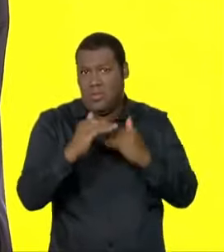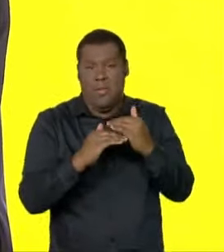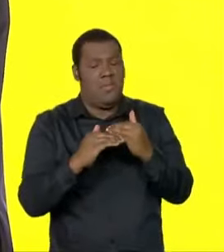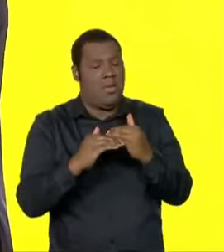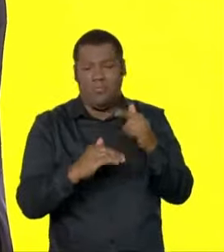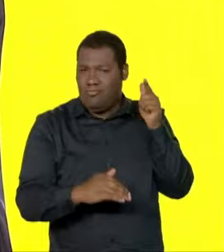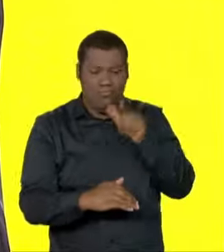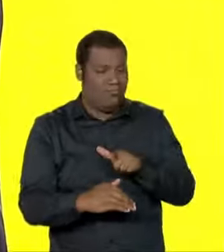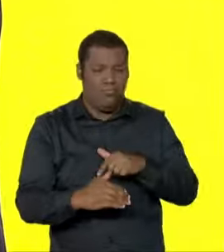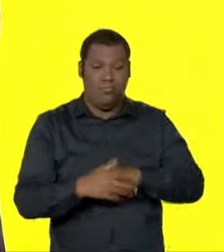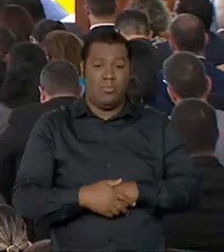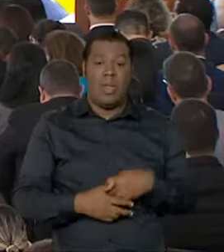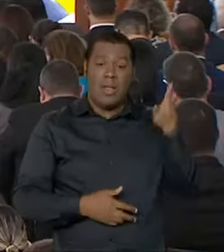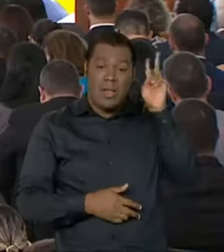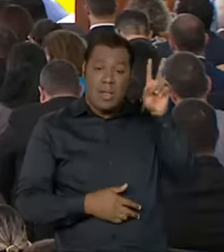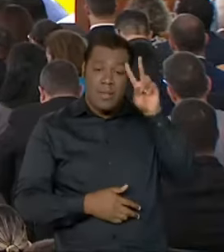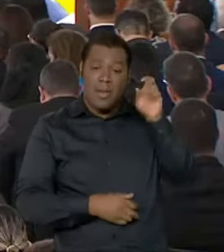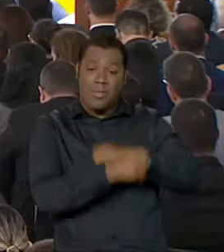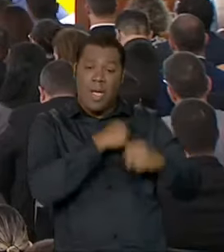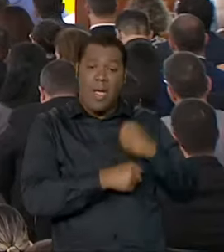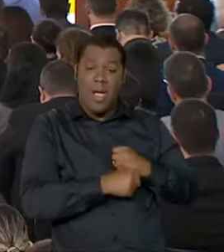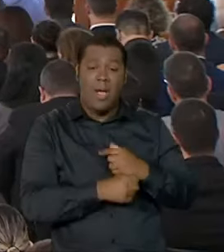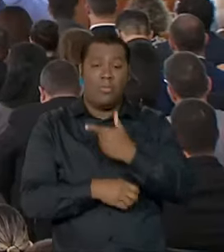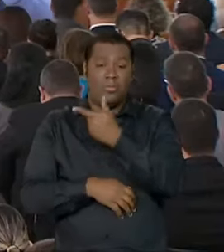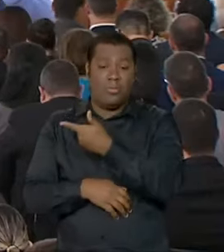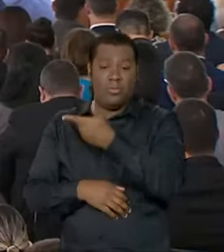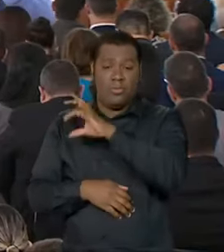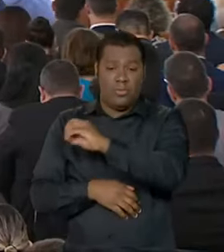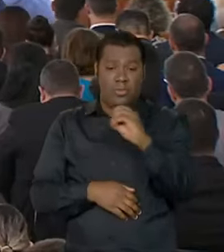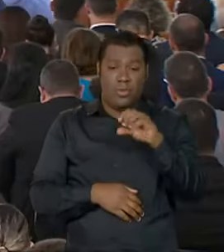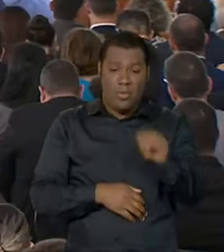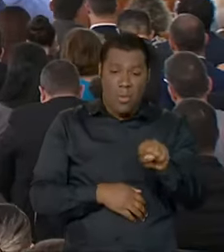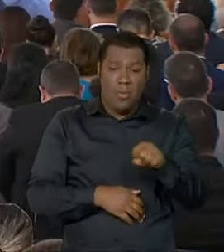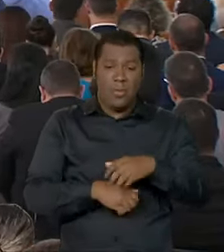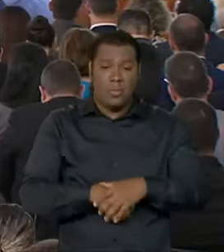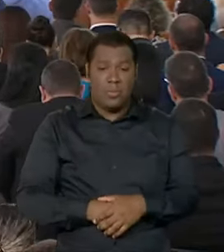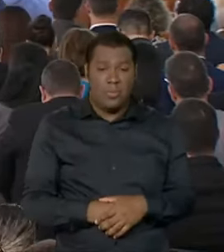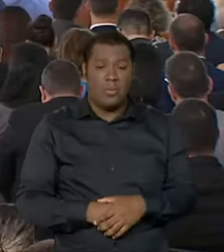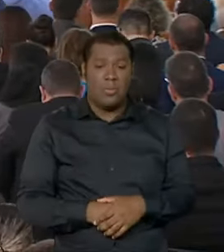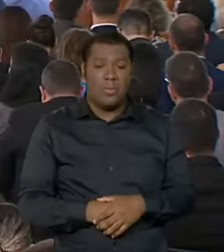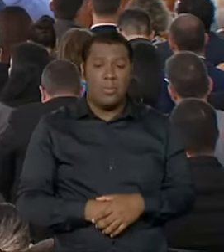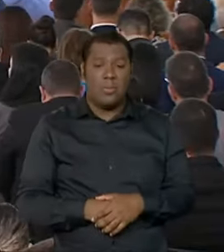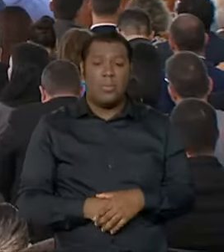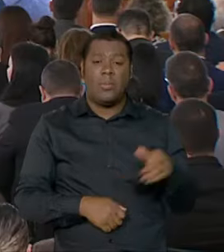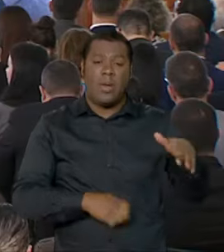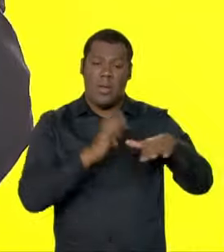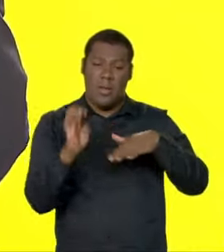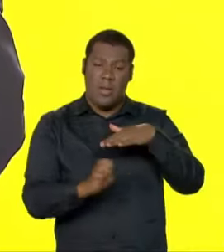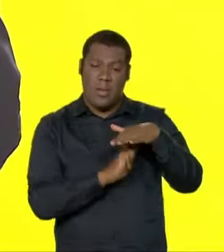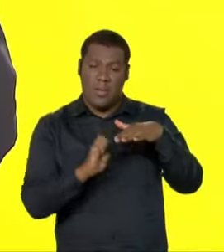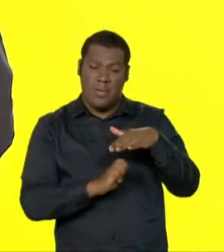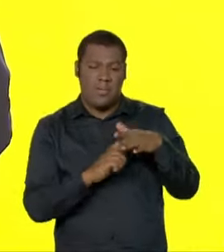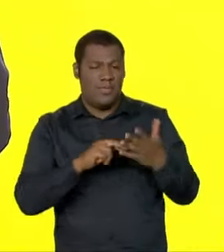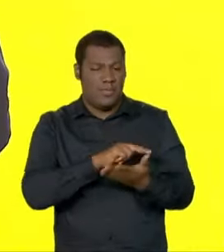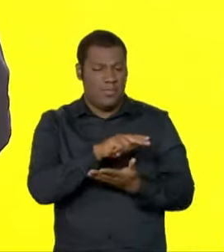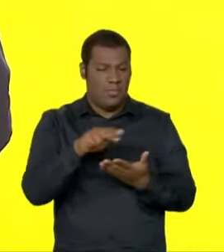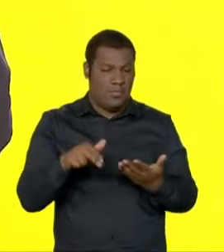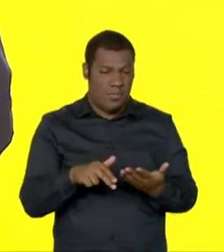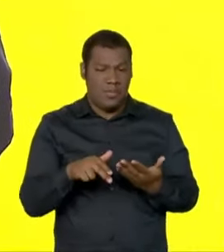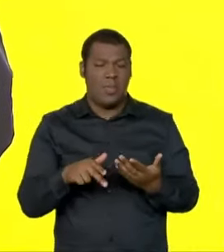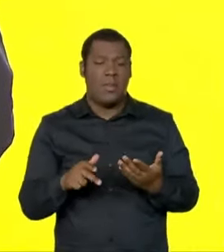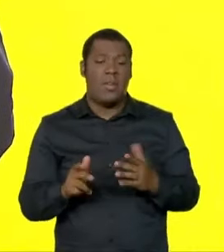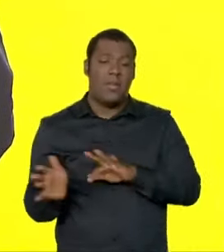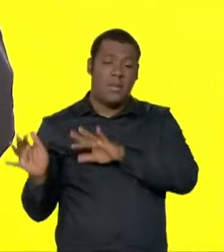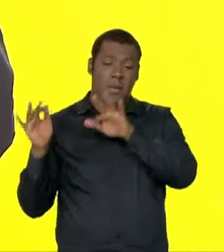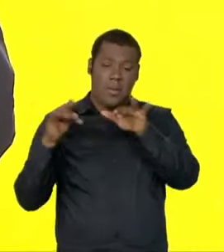2008. Em 2008, nós fomos convocados, nosso setor, aqui representado por uma série de empresas, a esse palácio,